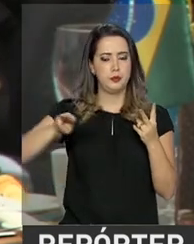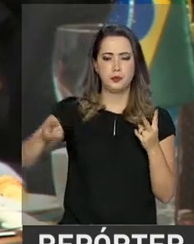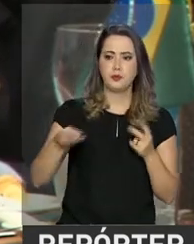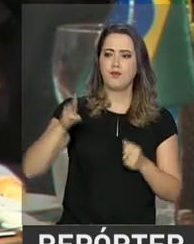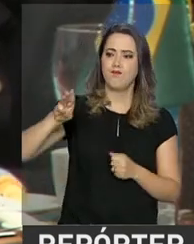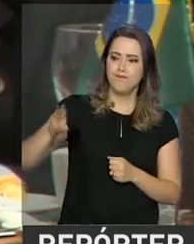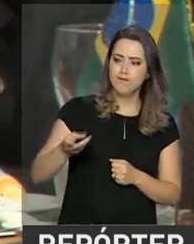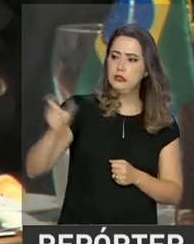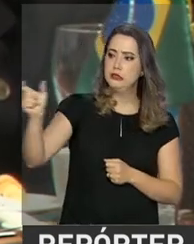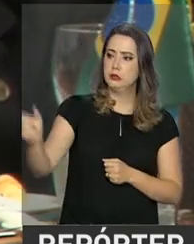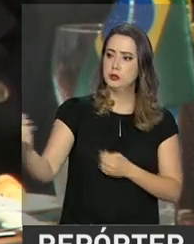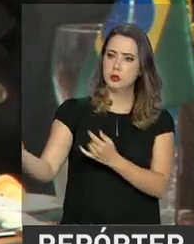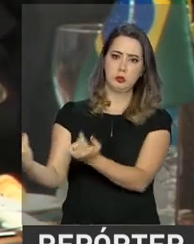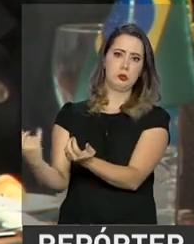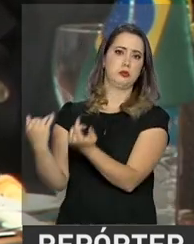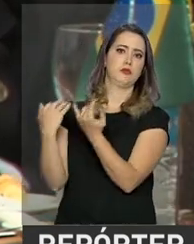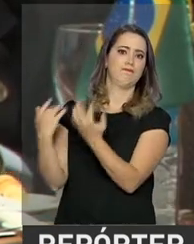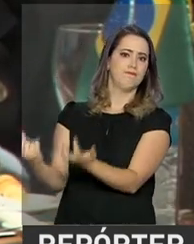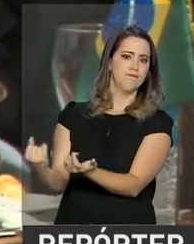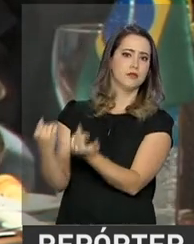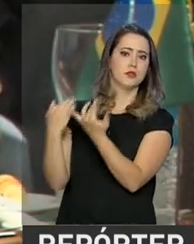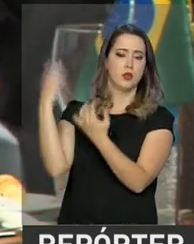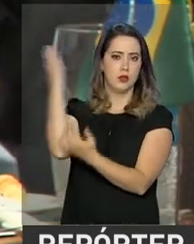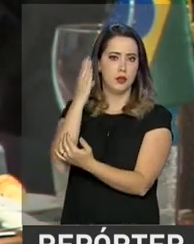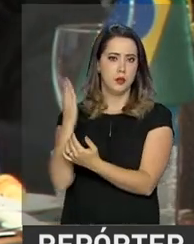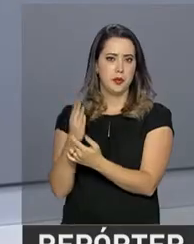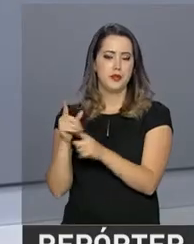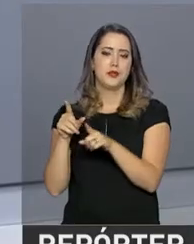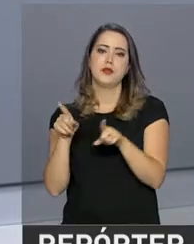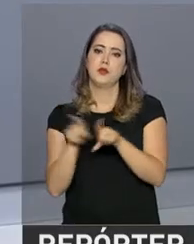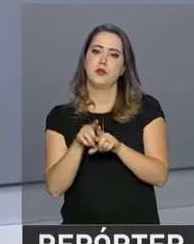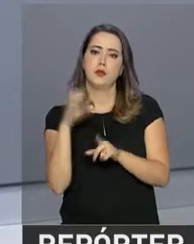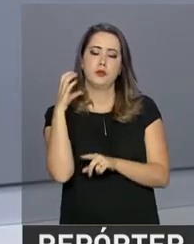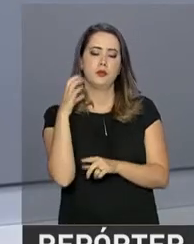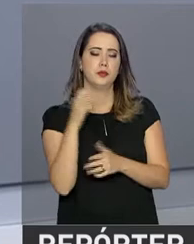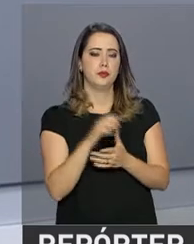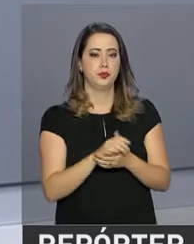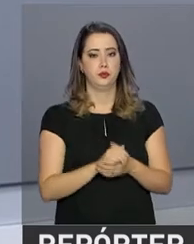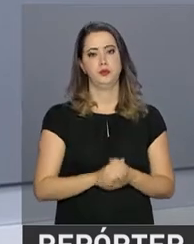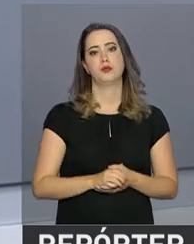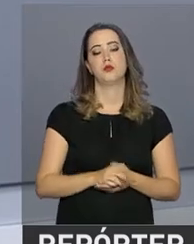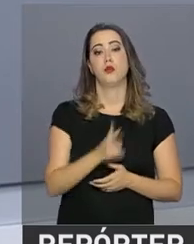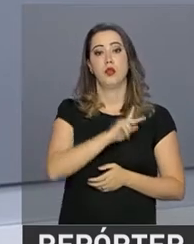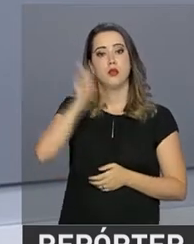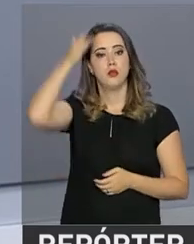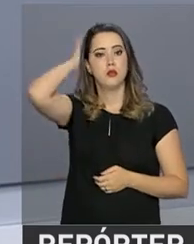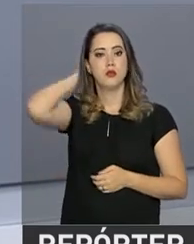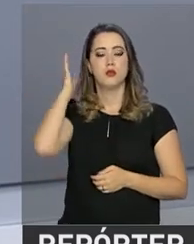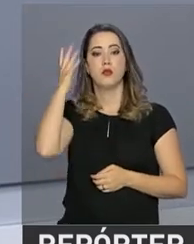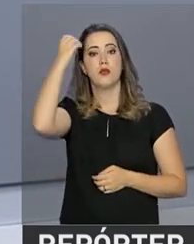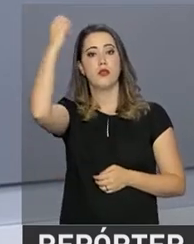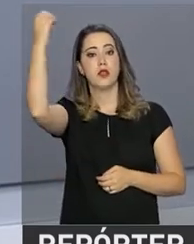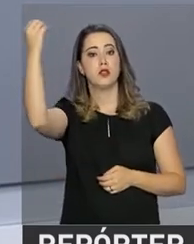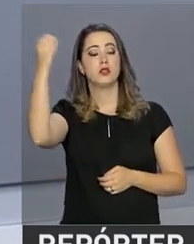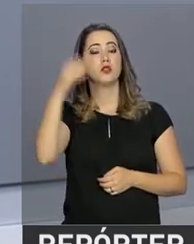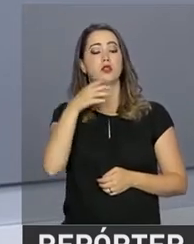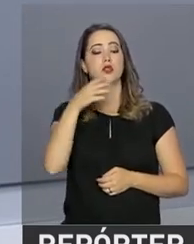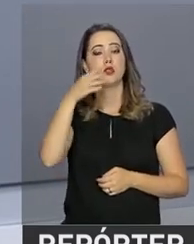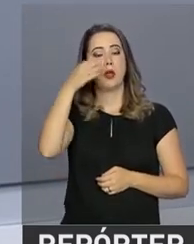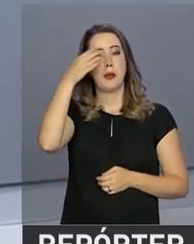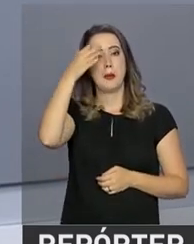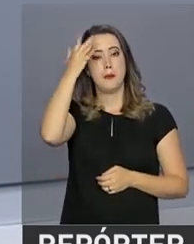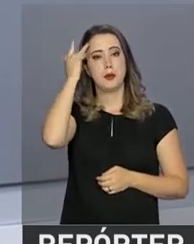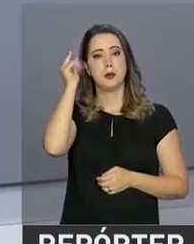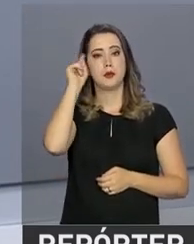milhares que vão para o brasil foram para a colômbia o presidente michel temer viaja amanhã para roraima